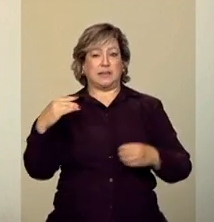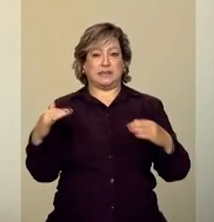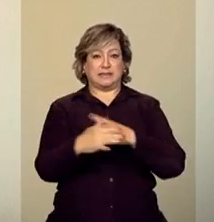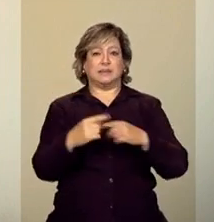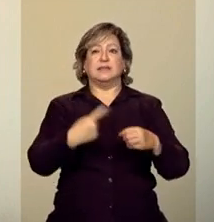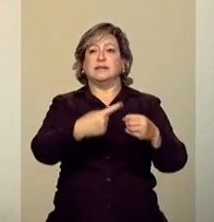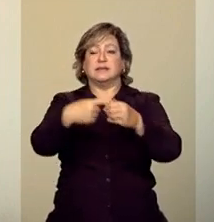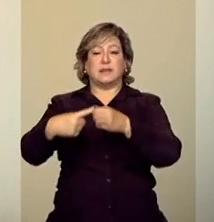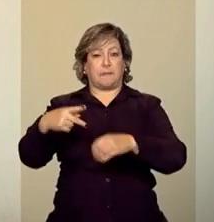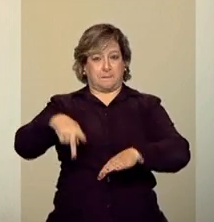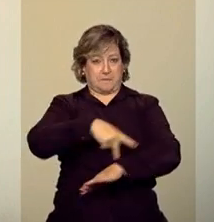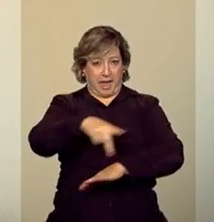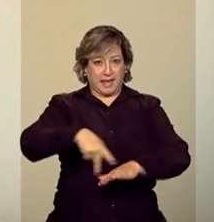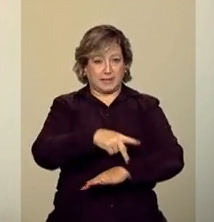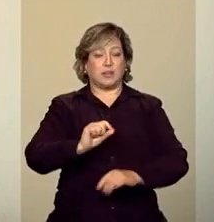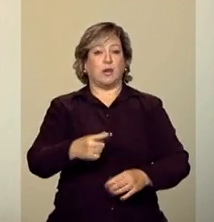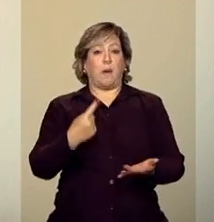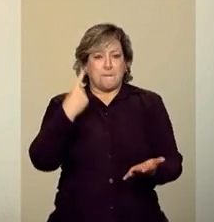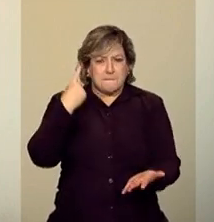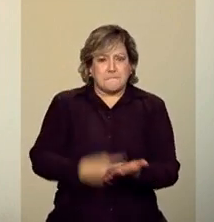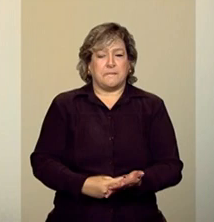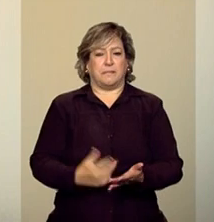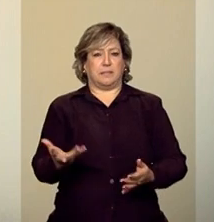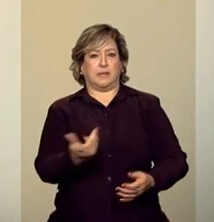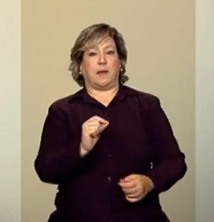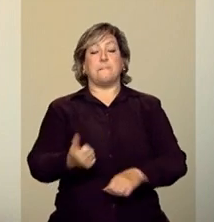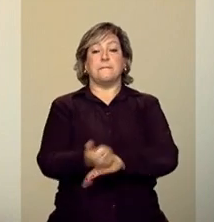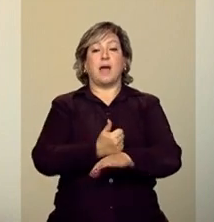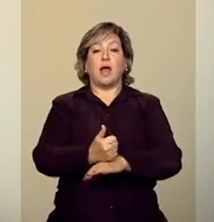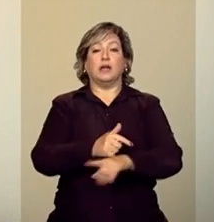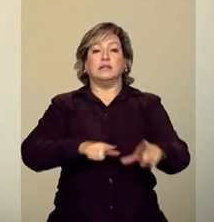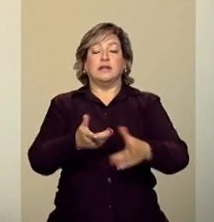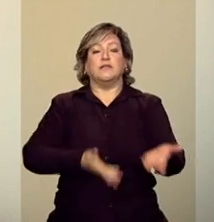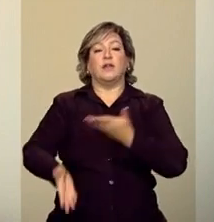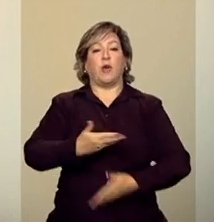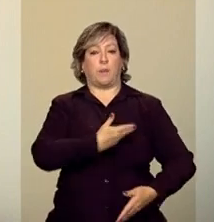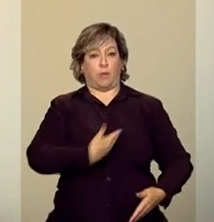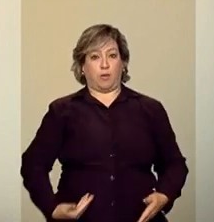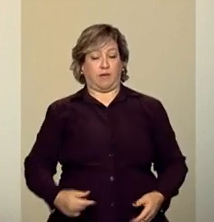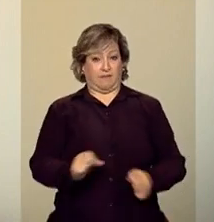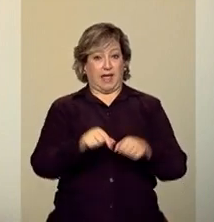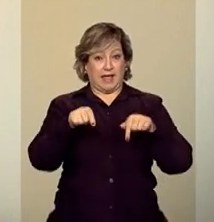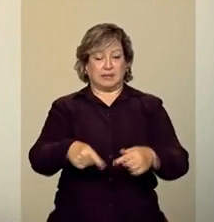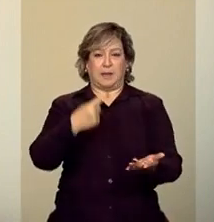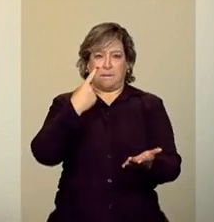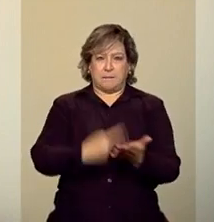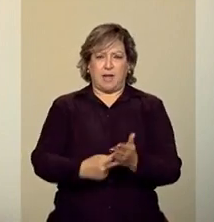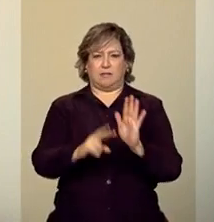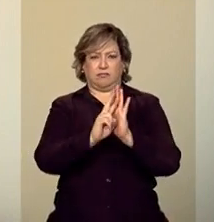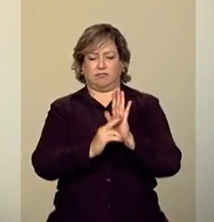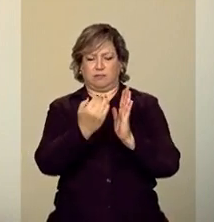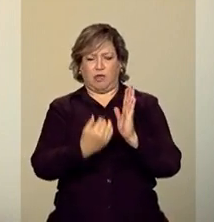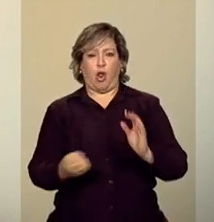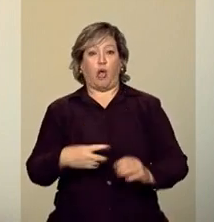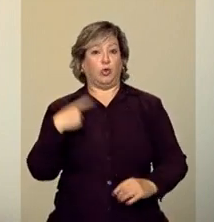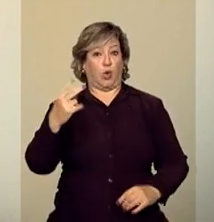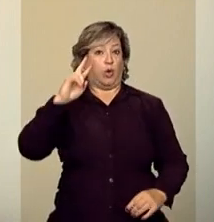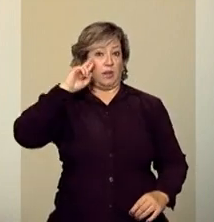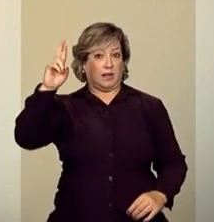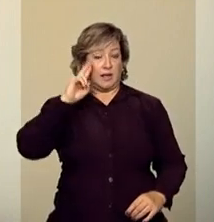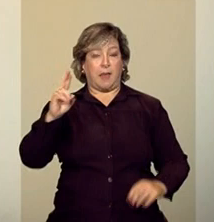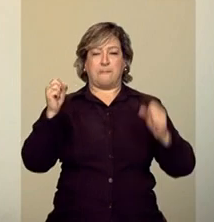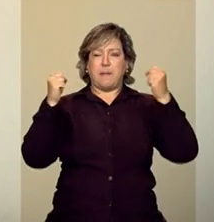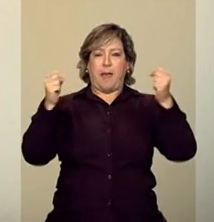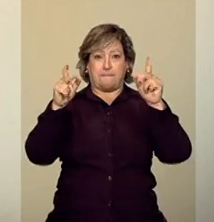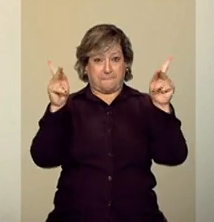país um grande pacto pela melhoria dos serviços públicos. Na construção desse pacto, os líderes das manifestações